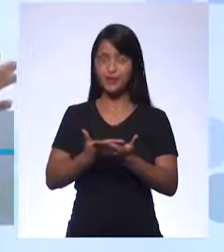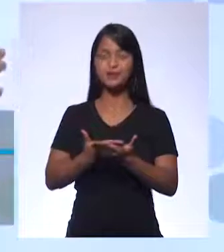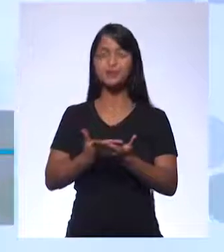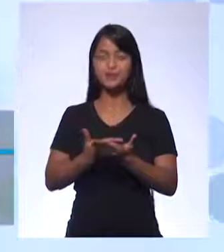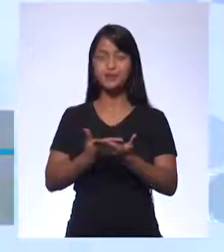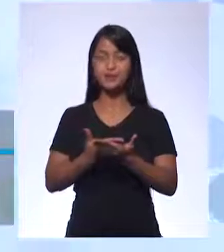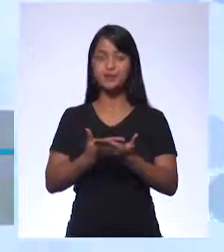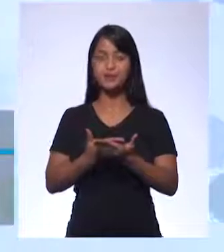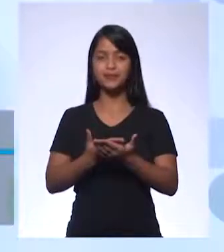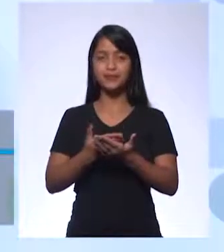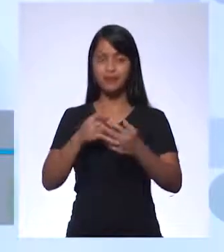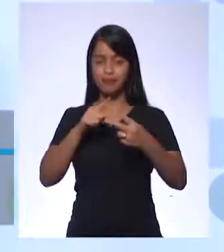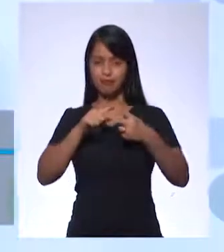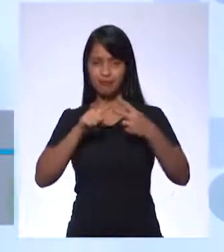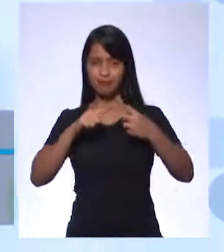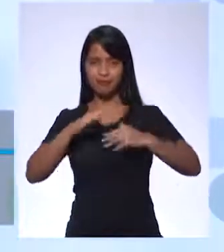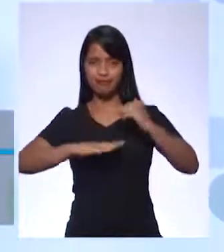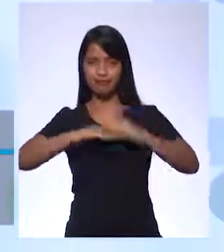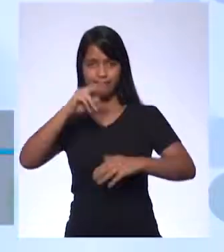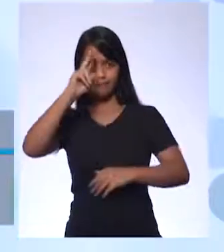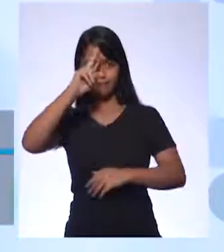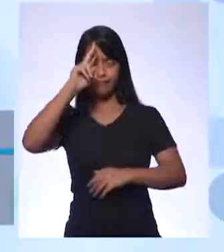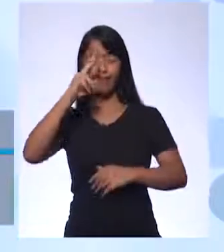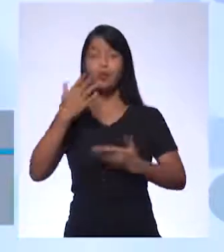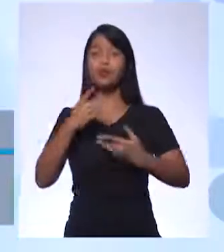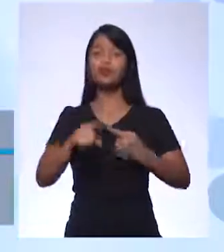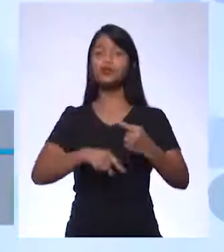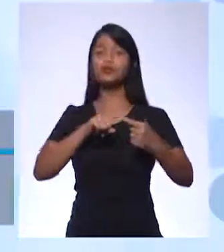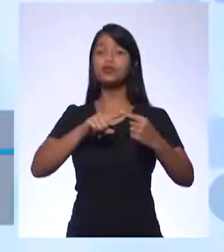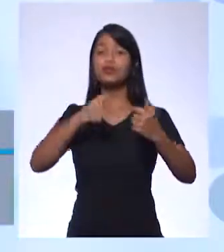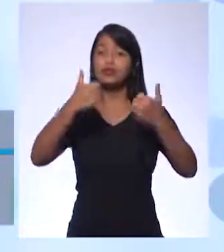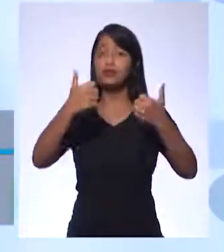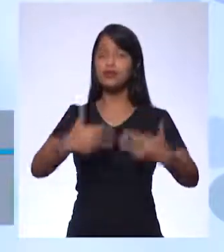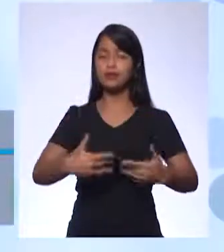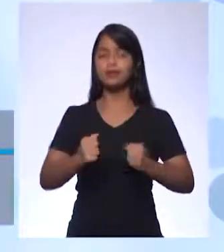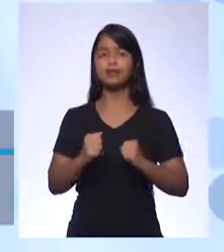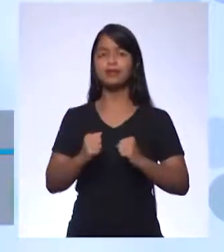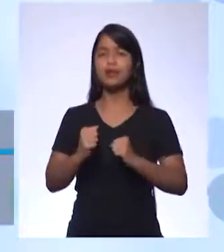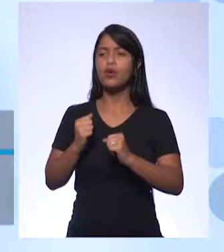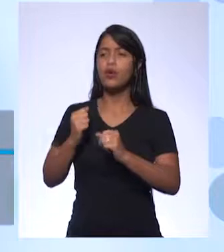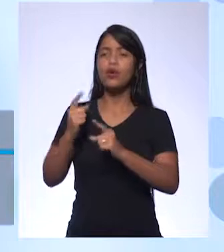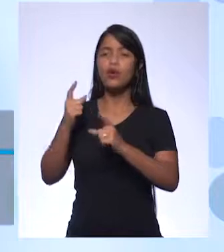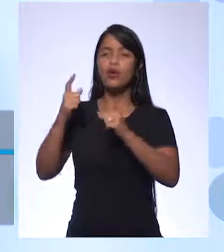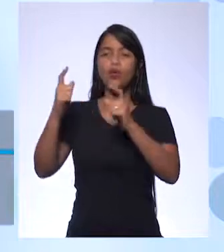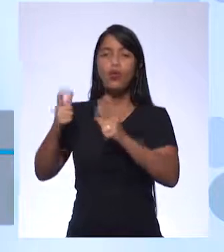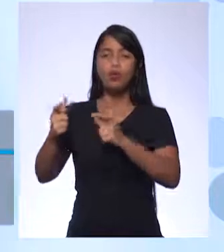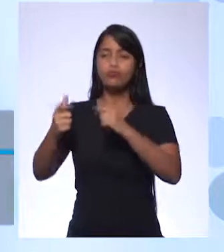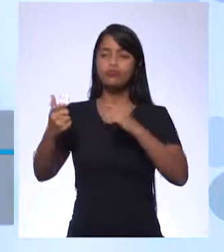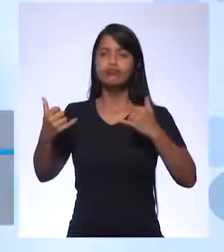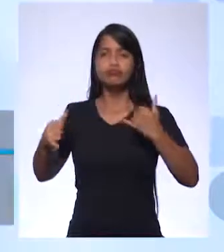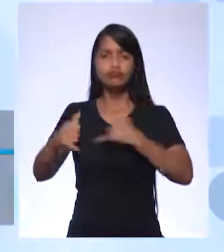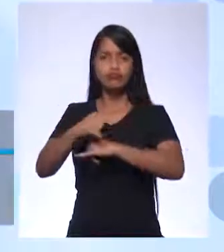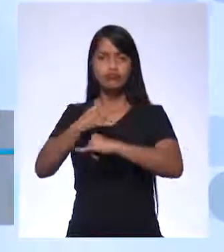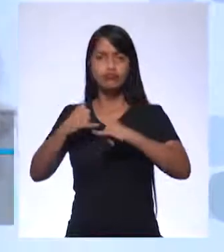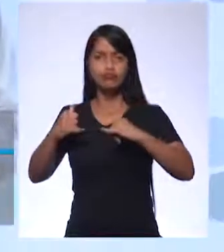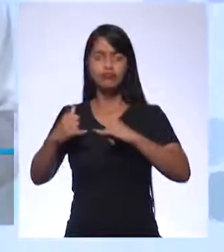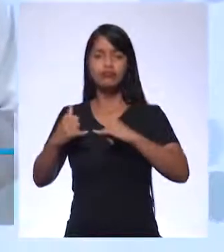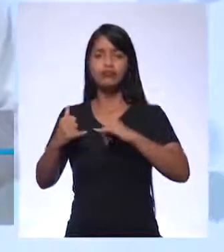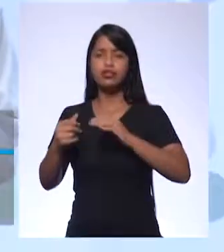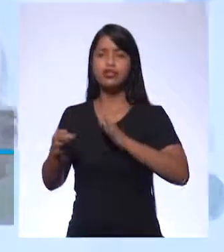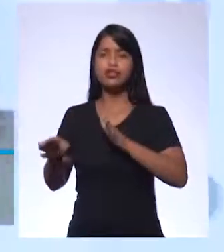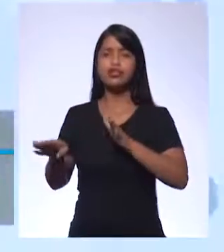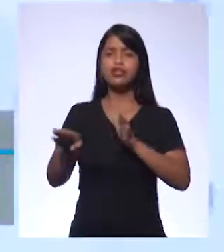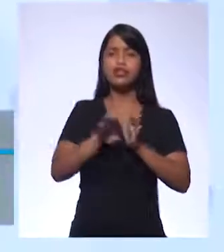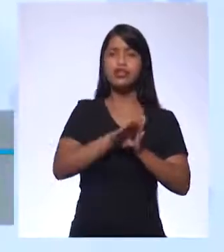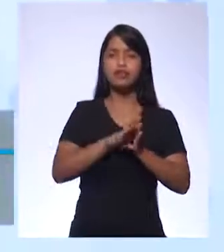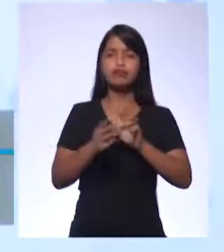abranger aquelas duas habilidades, é falar como que a energia sai de uma fonte, chega na nossa casa e como que ela é utilizada na